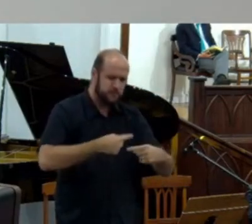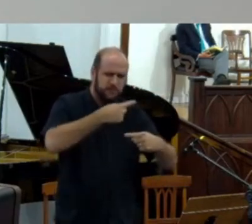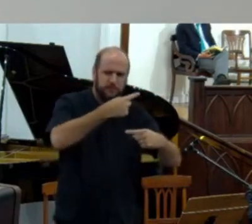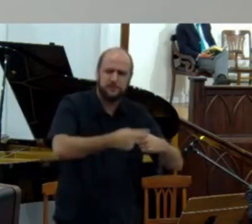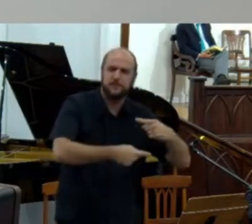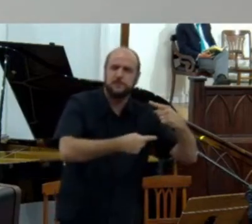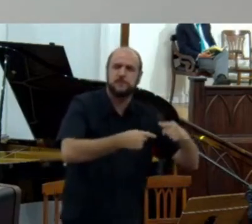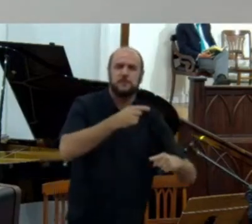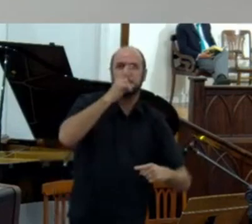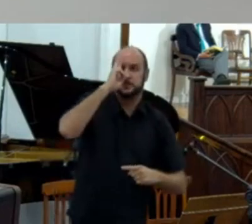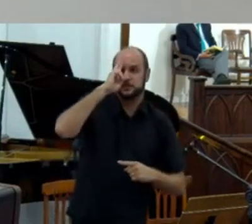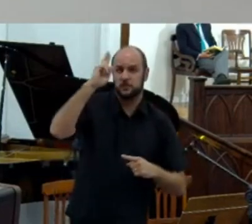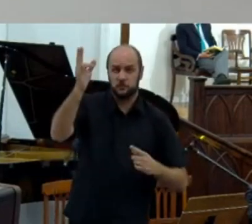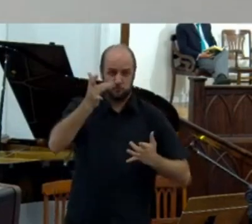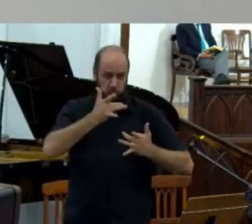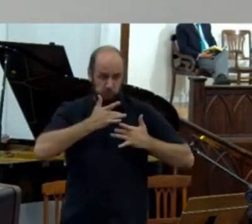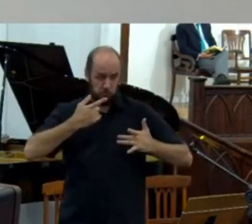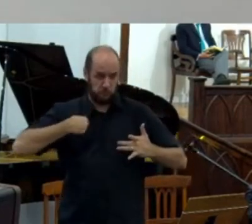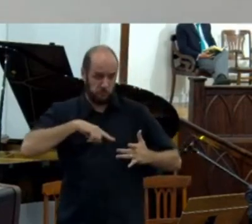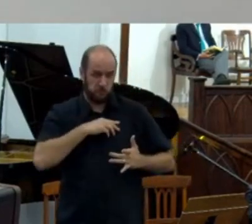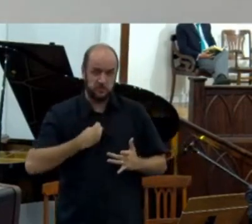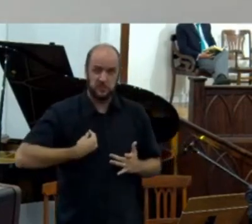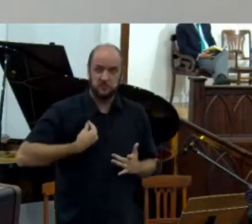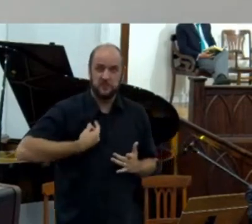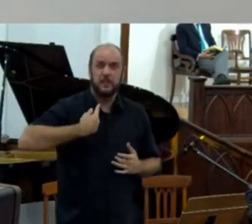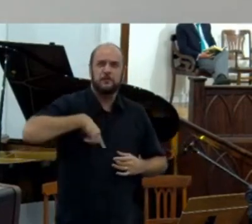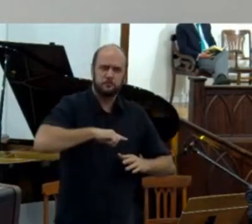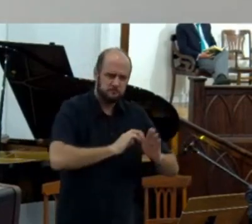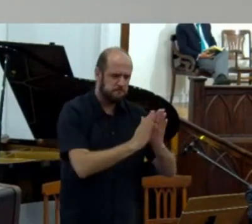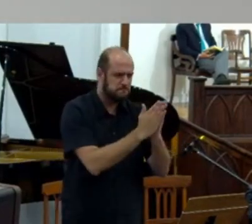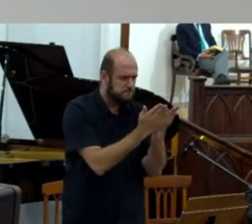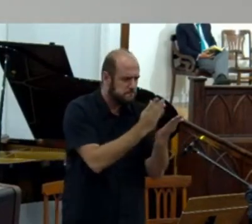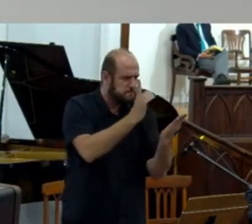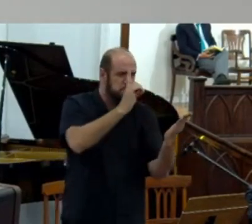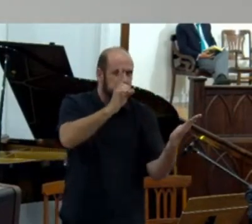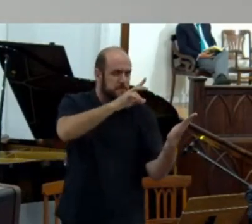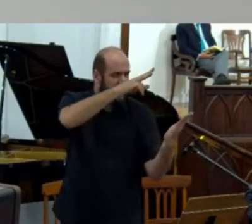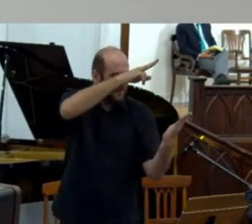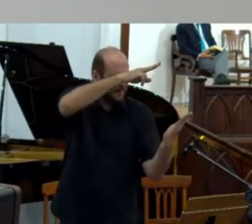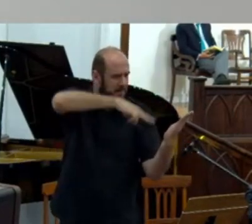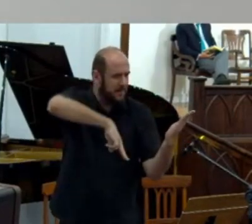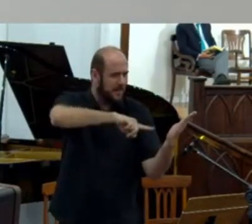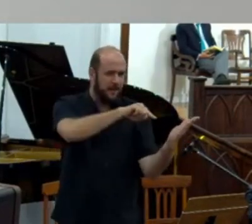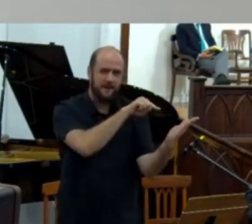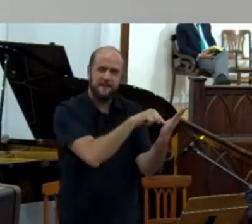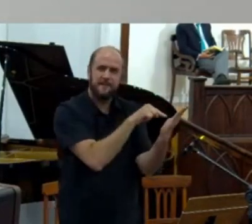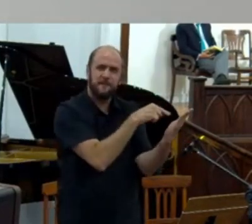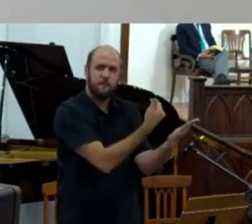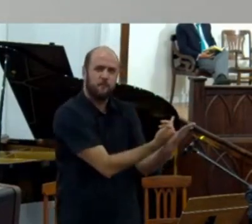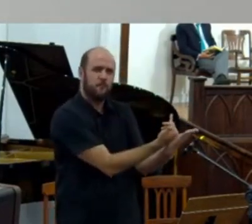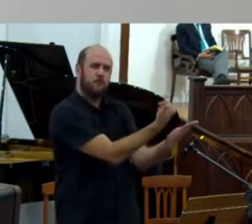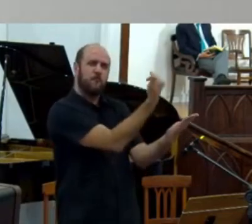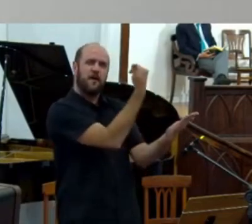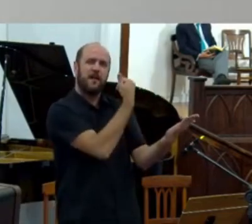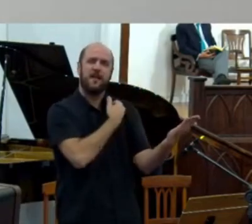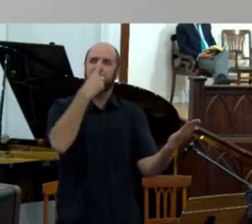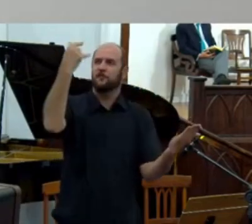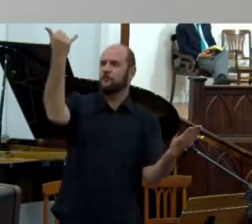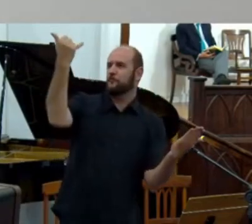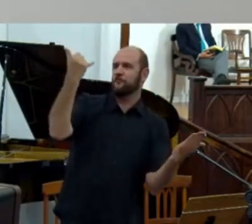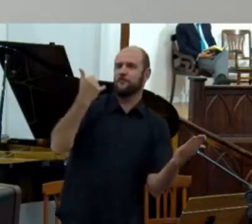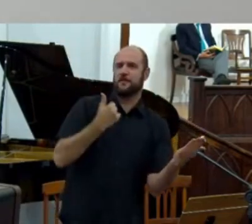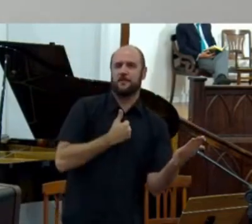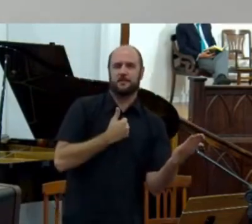em nossas vidas quando nós abrimos a palavra, e então é a própria fala dele que se relaciona conosco. O